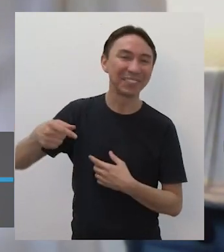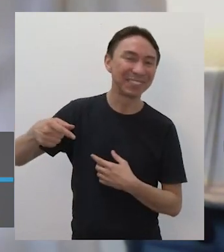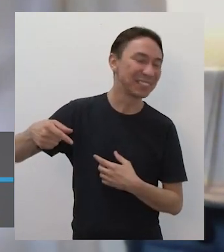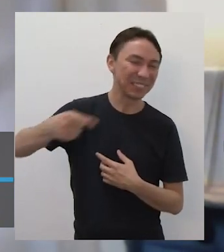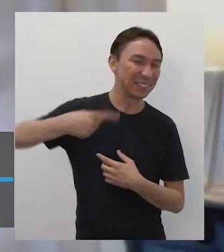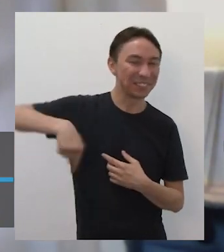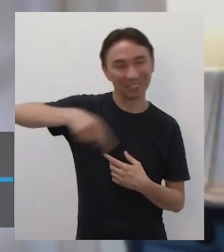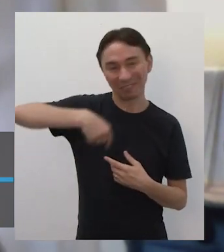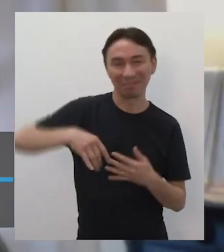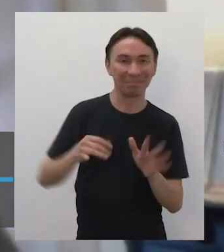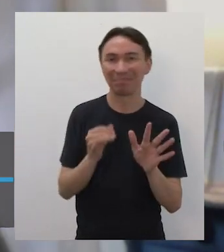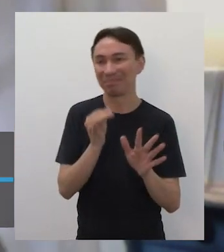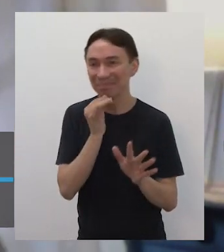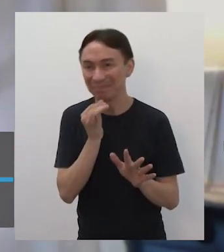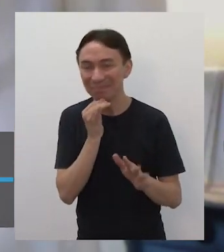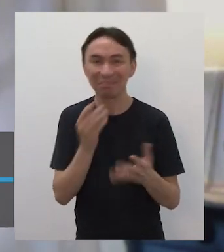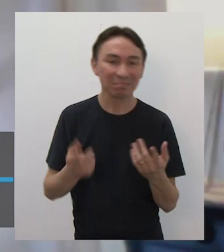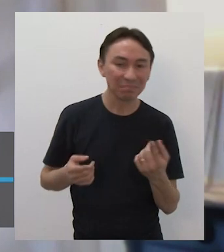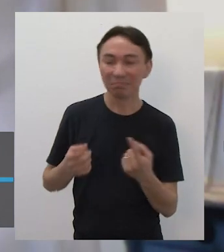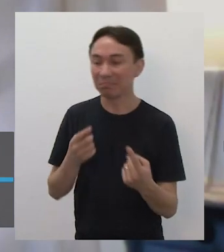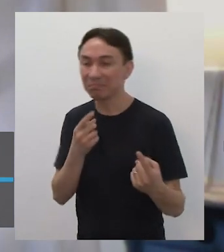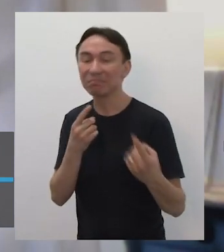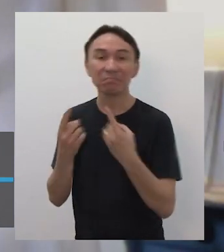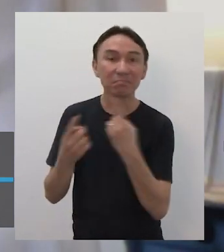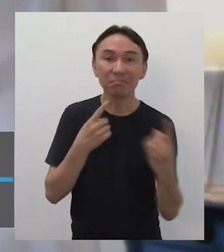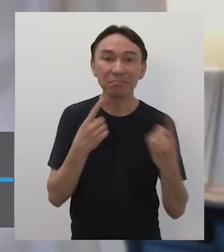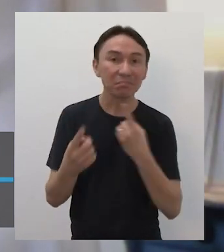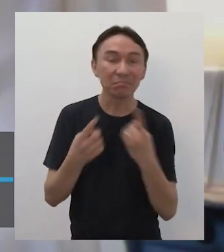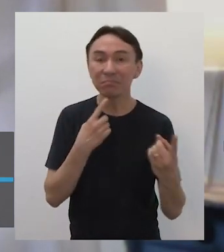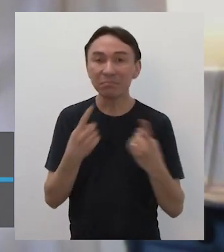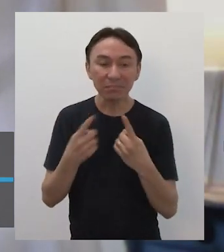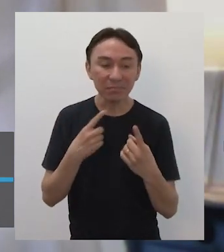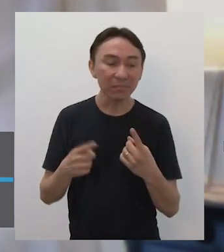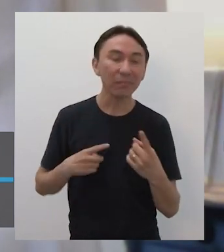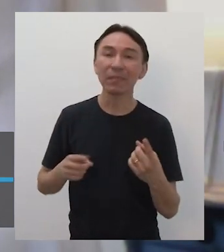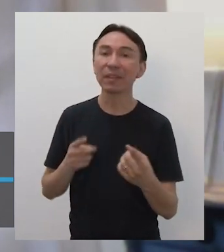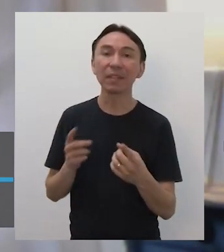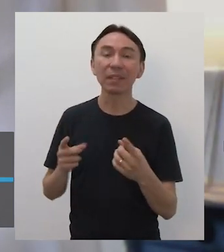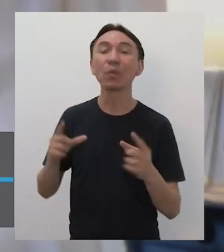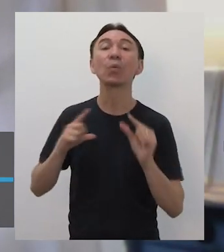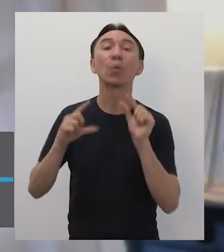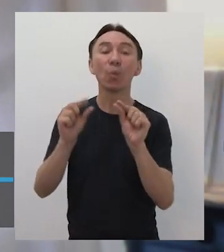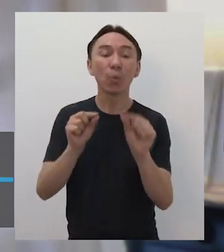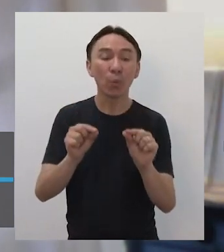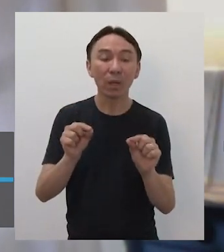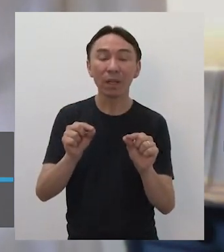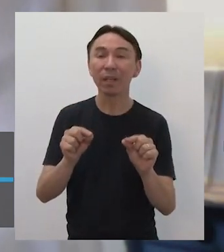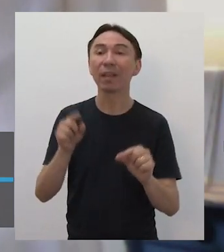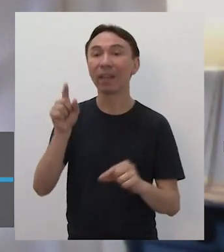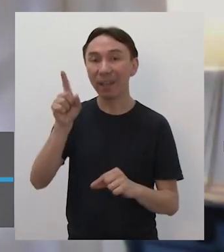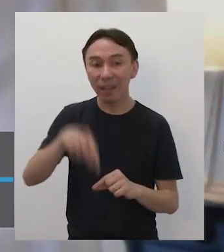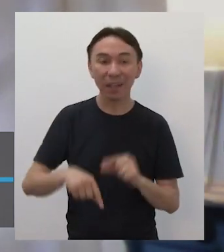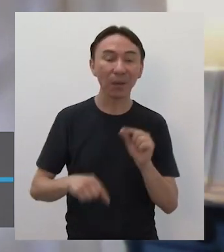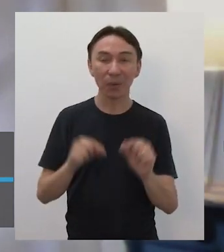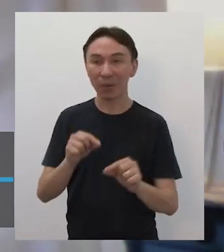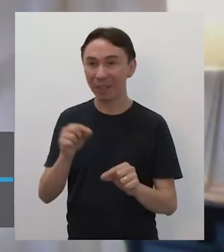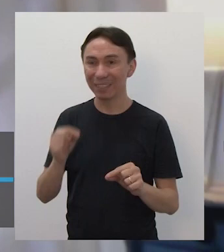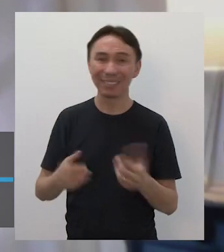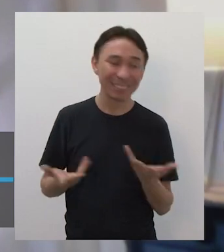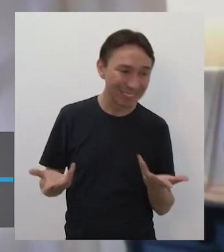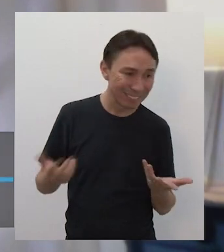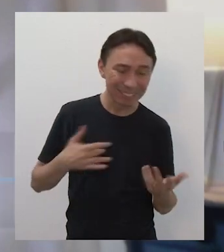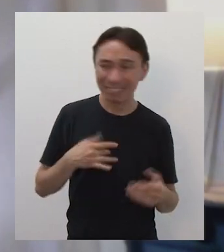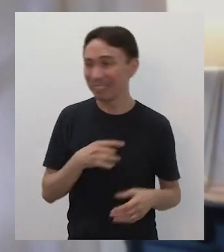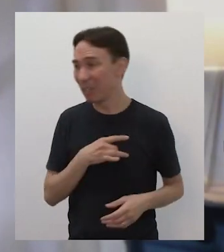mais voltas, né, que a gente deu, o bate-papo, ele sempre cai numa dificuldade nossa, que é sempre a questão de, mas eu me